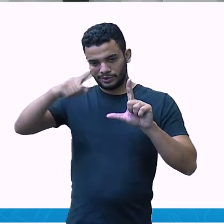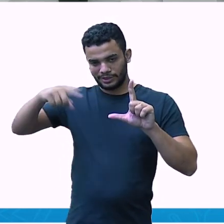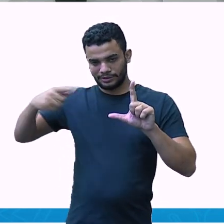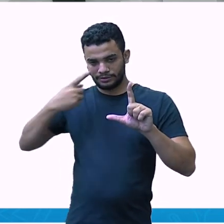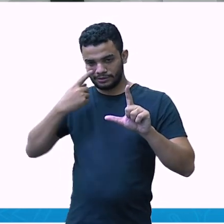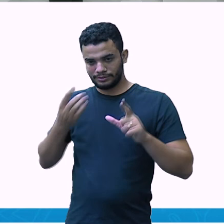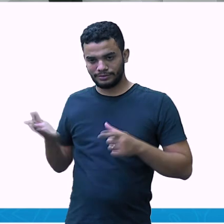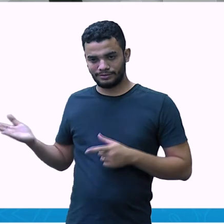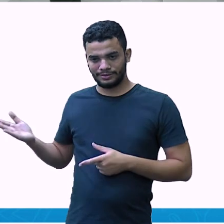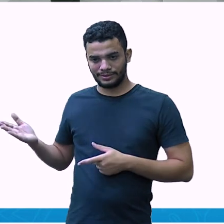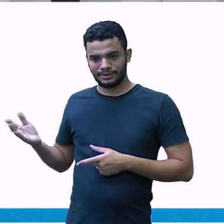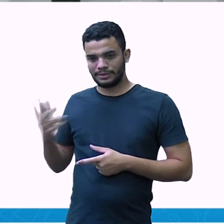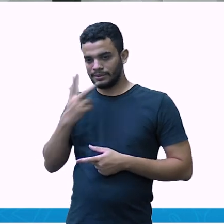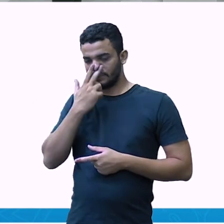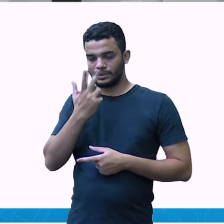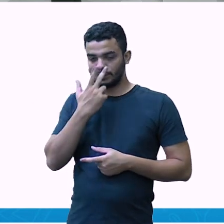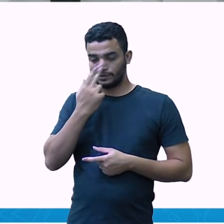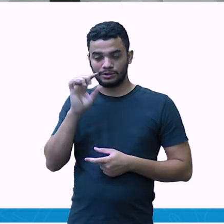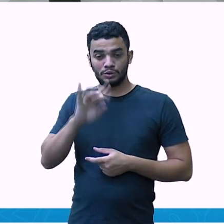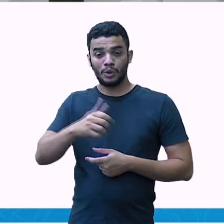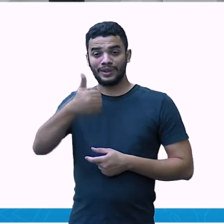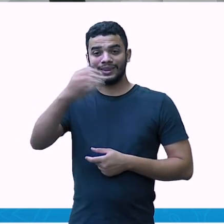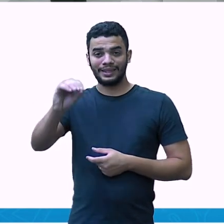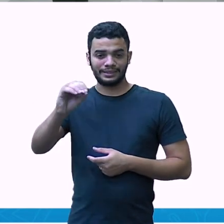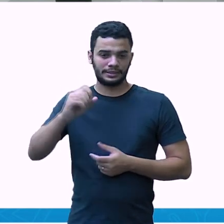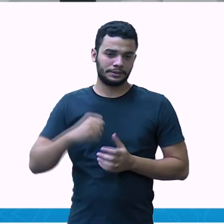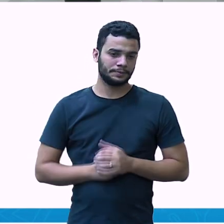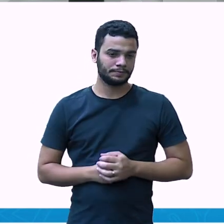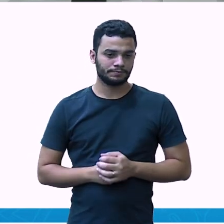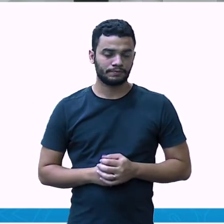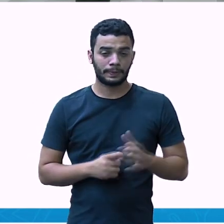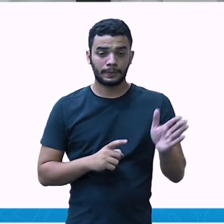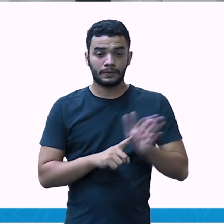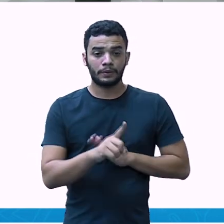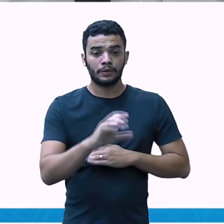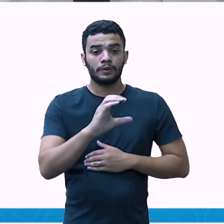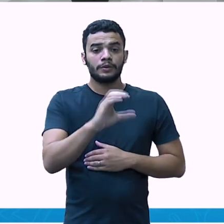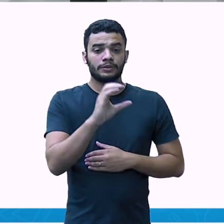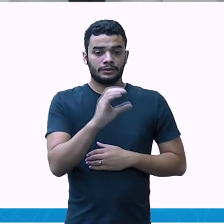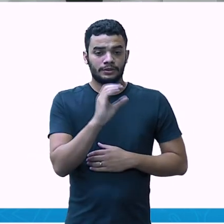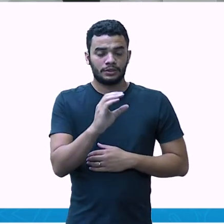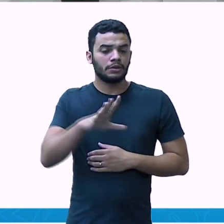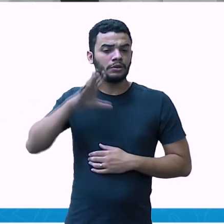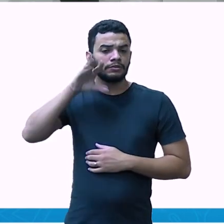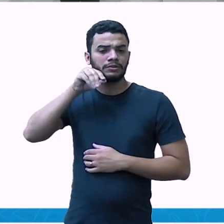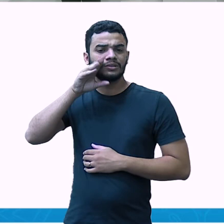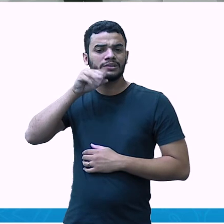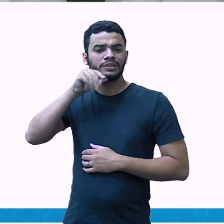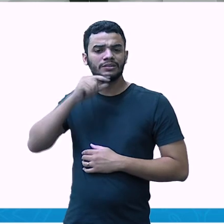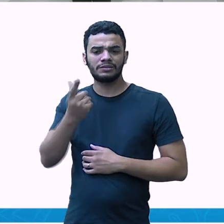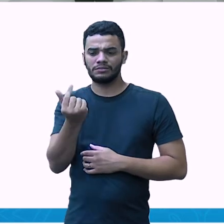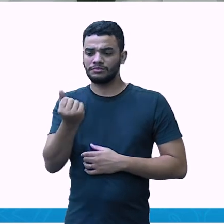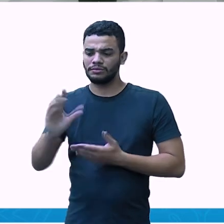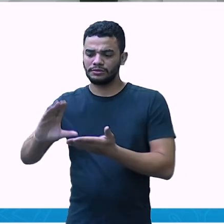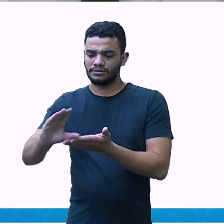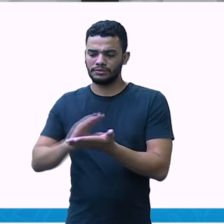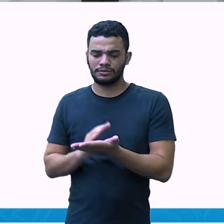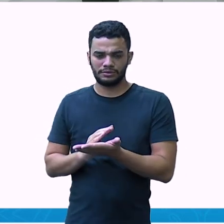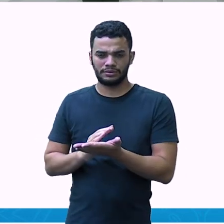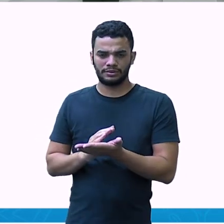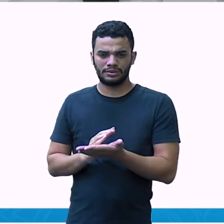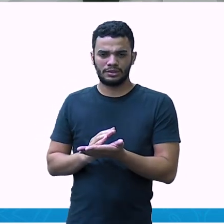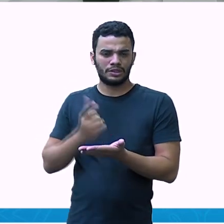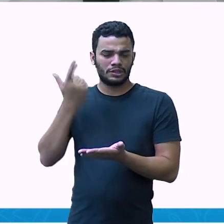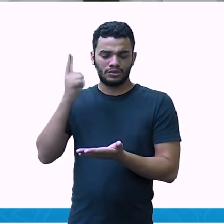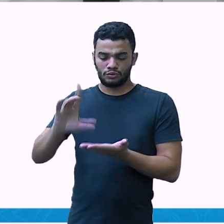6, 10. Quantos funcionários recebem pelo menos 5 salários? Gente, pelo menos 5,